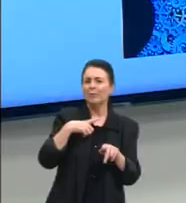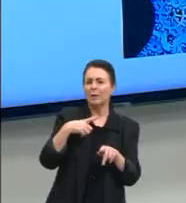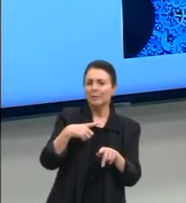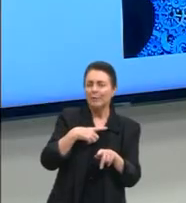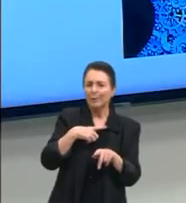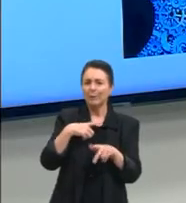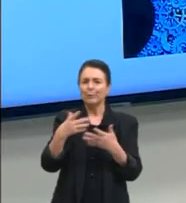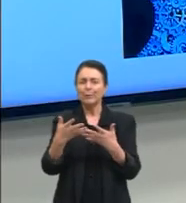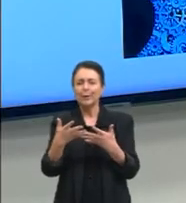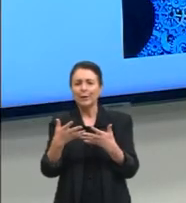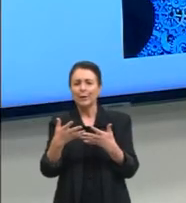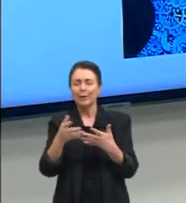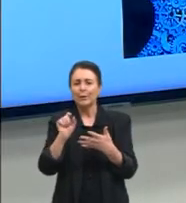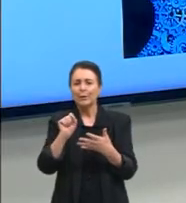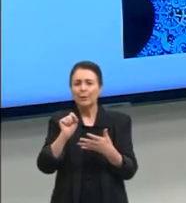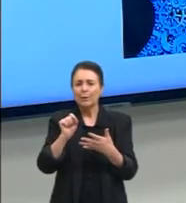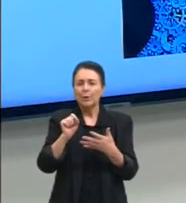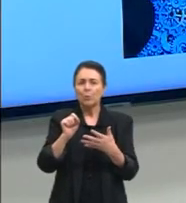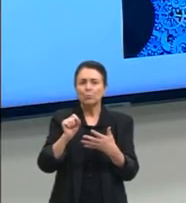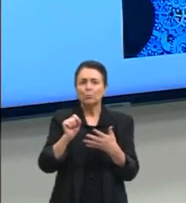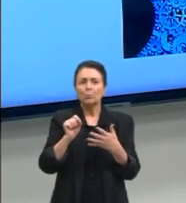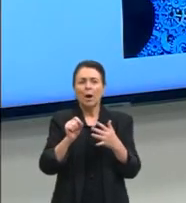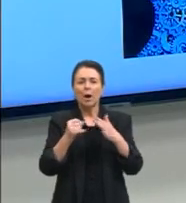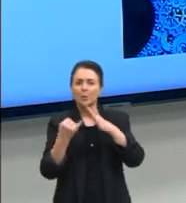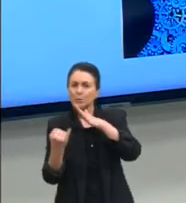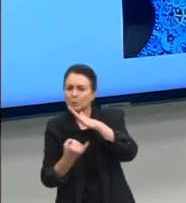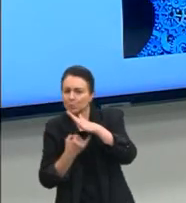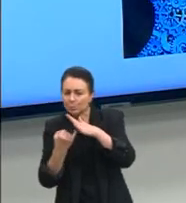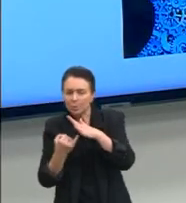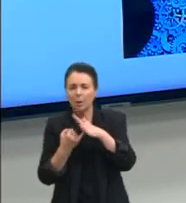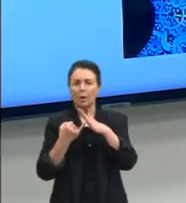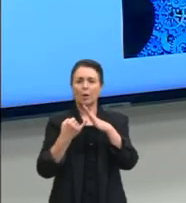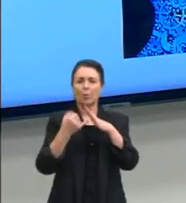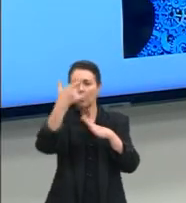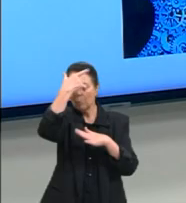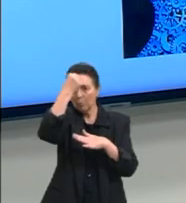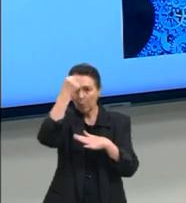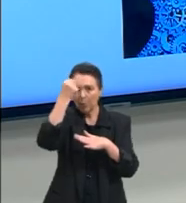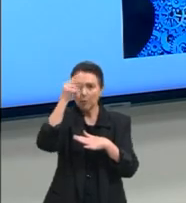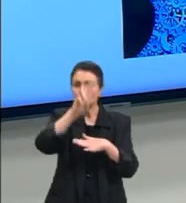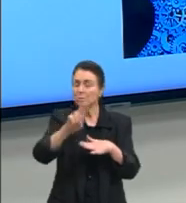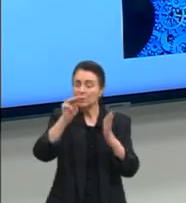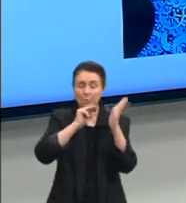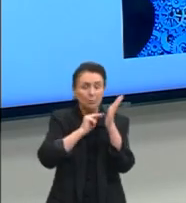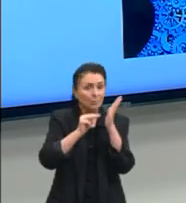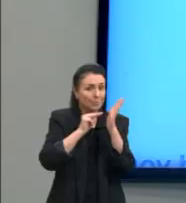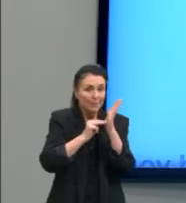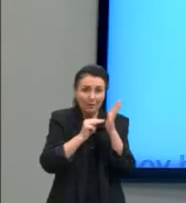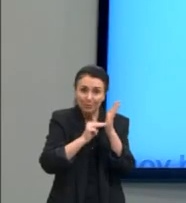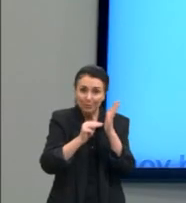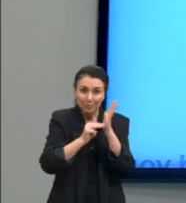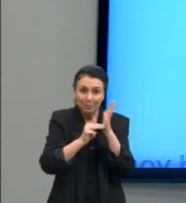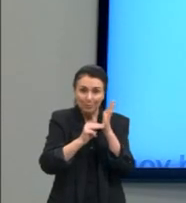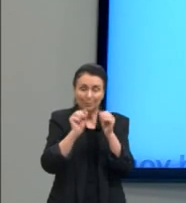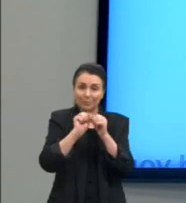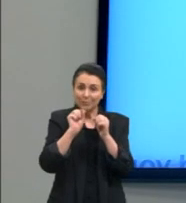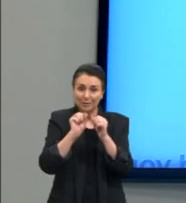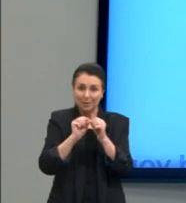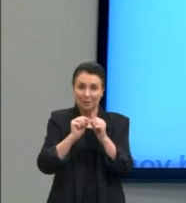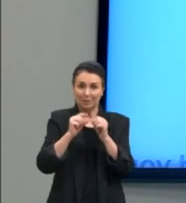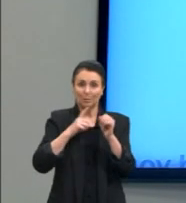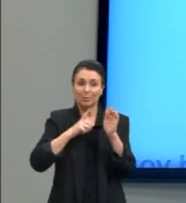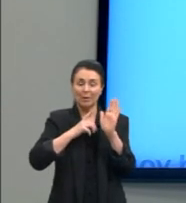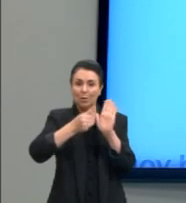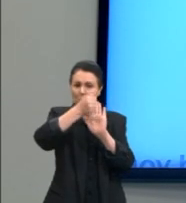Universidad água você vai buscar uma instituição enfim um metro de de aprendizagem de filosofia então é a uma definição